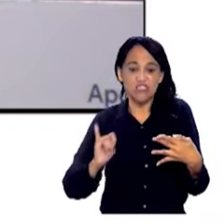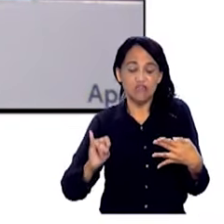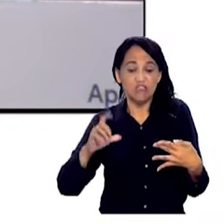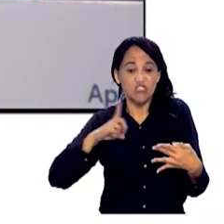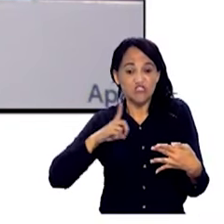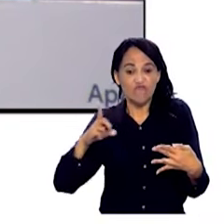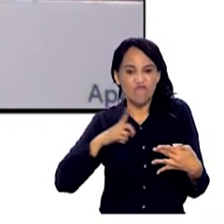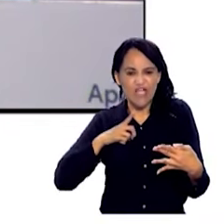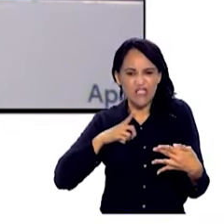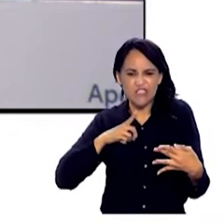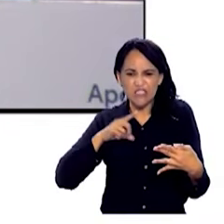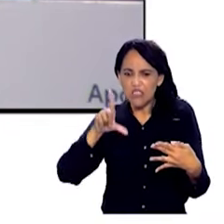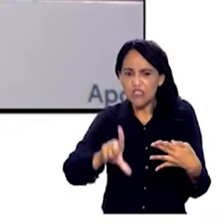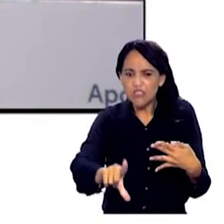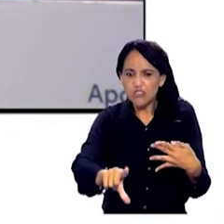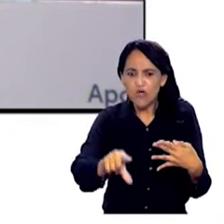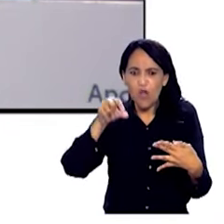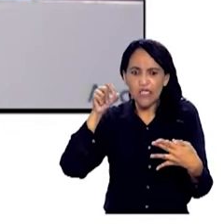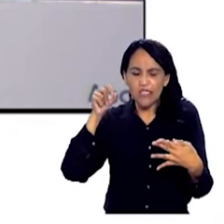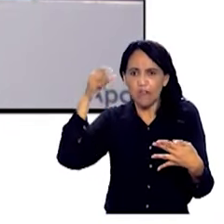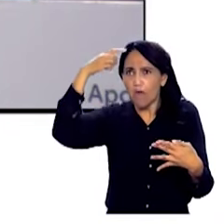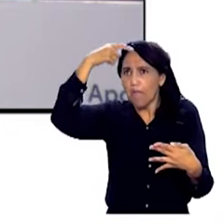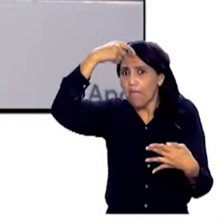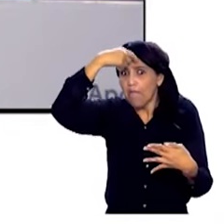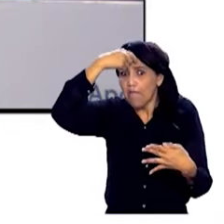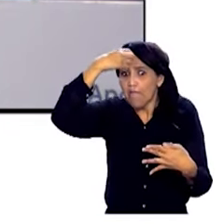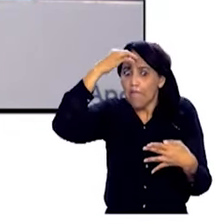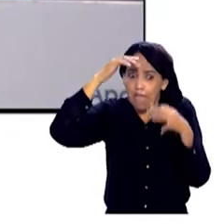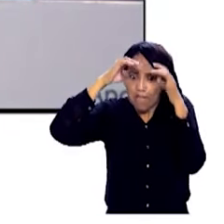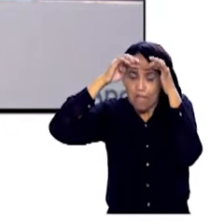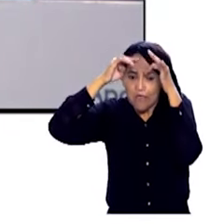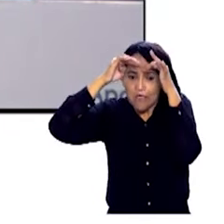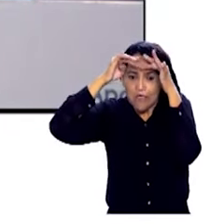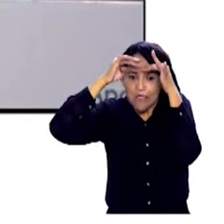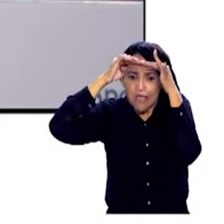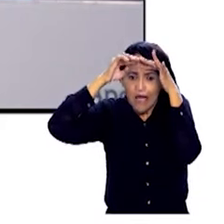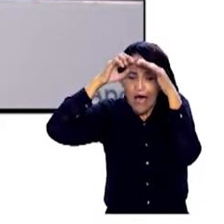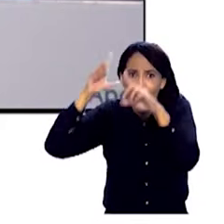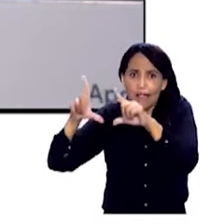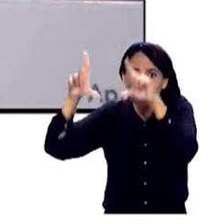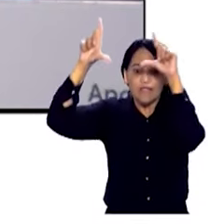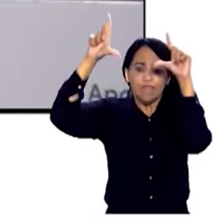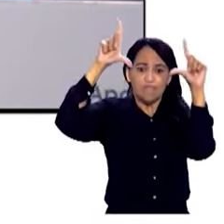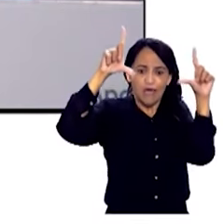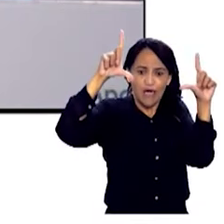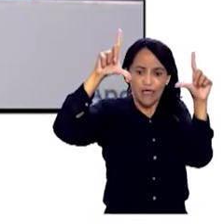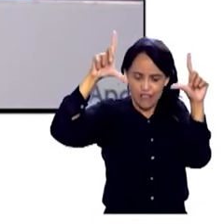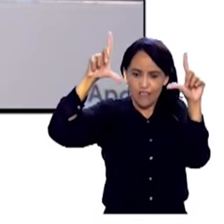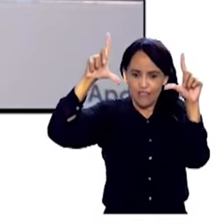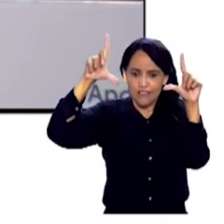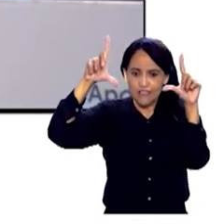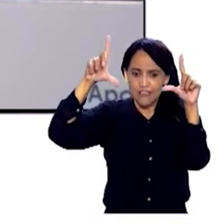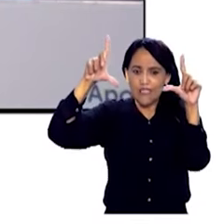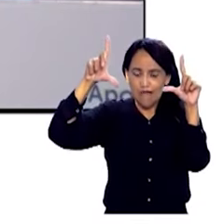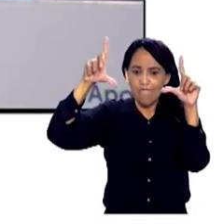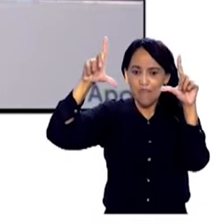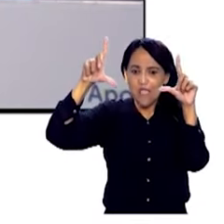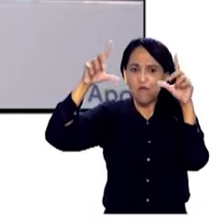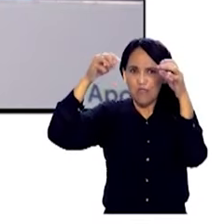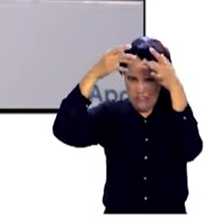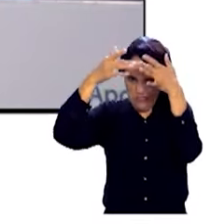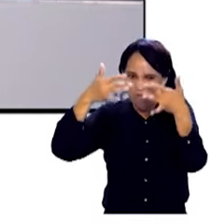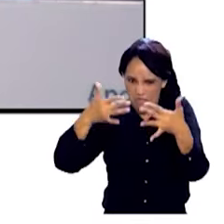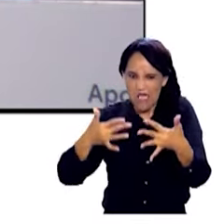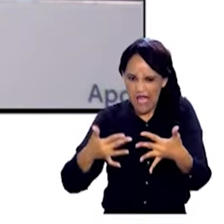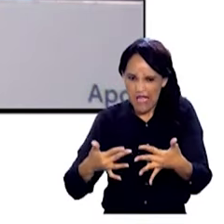magnética do meu cérebro provavelmente a imagem seria muito semelhante a essa essa nuvem de palavras que tá aparecendo aqui eu só